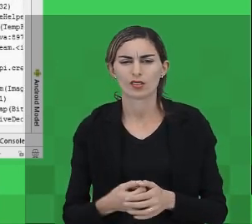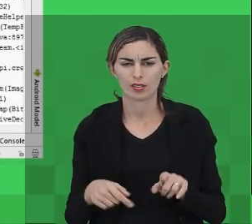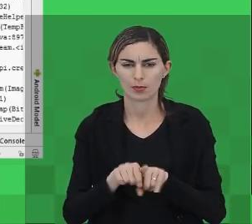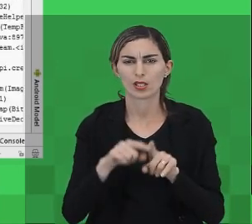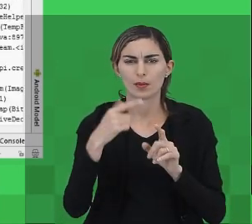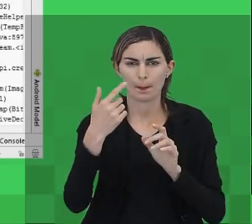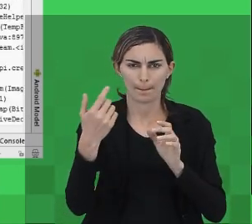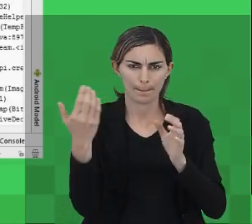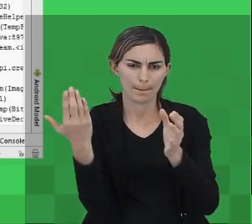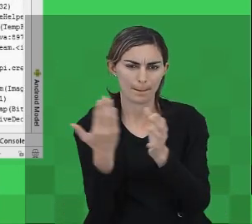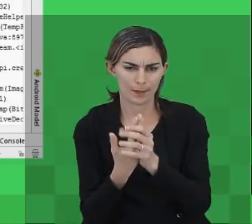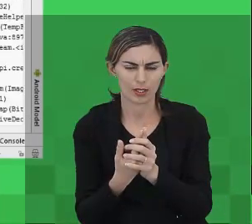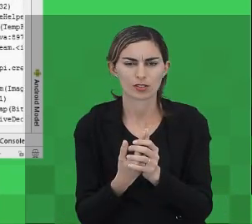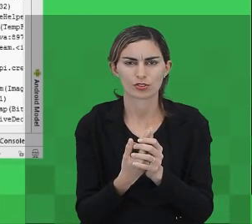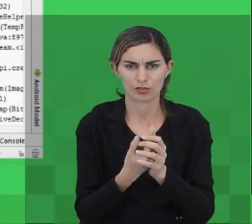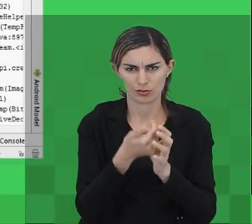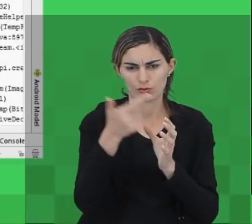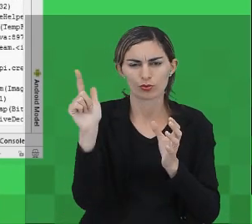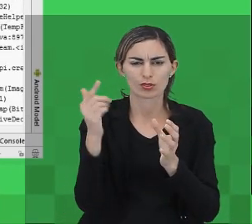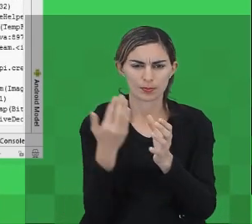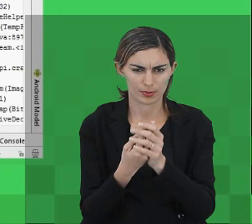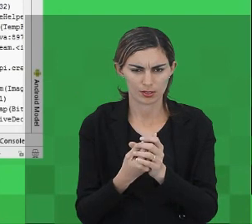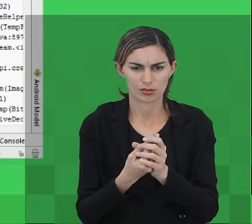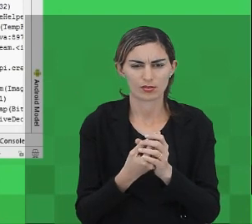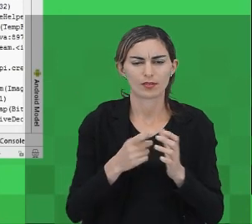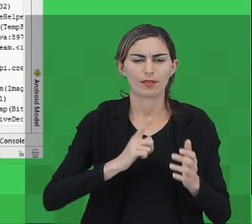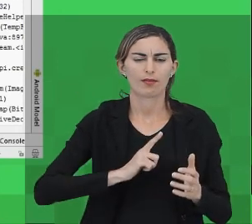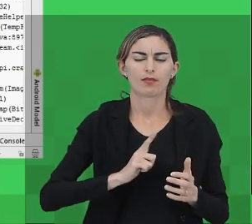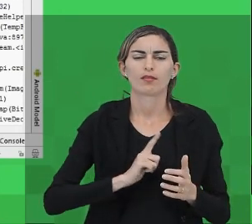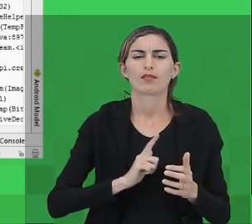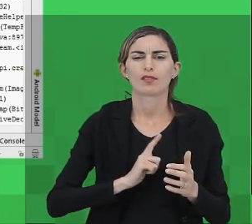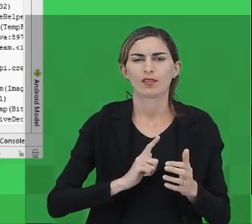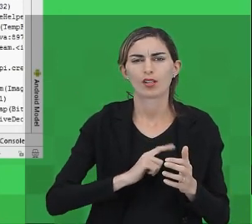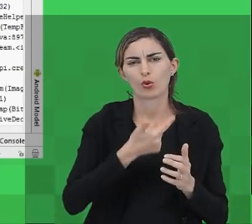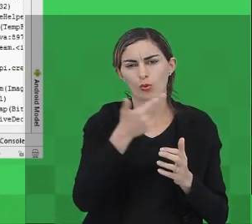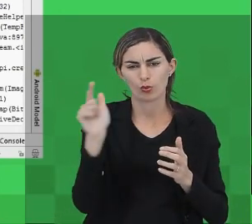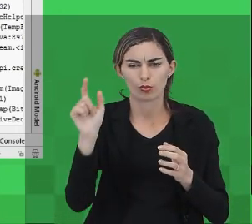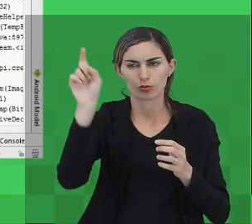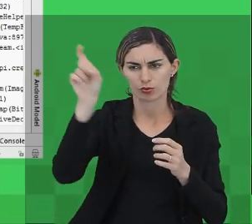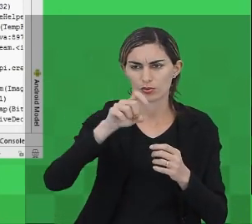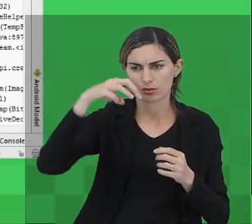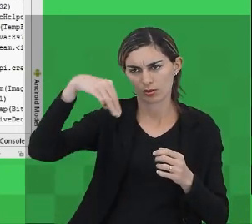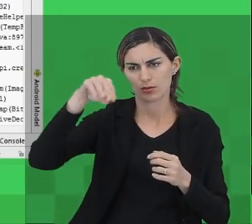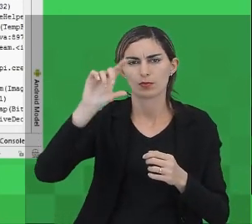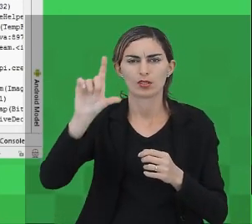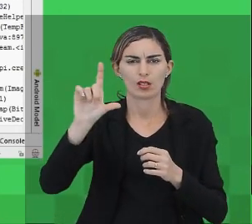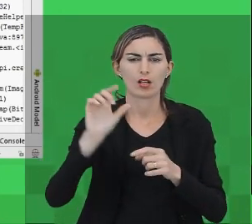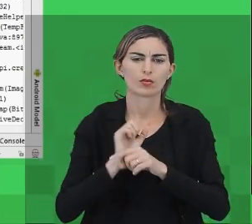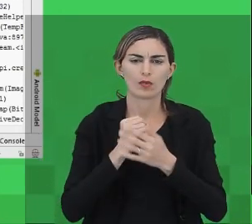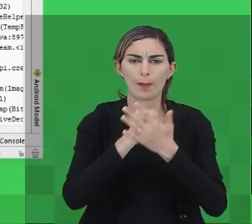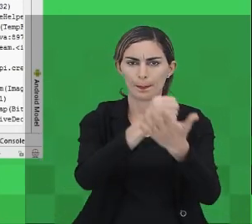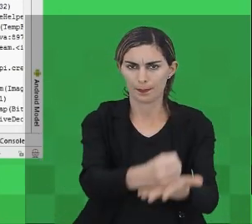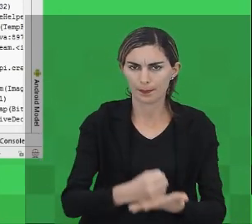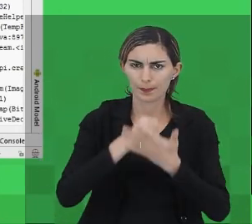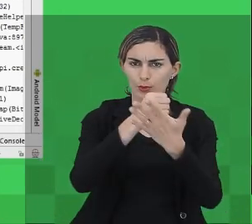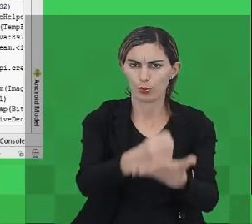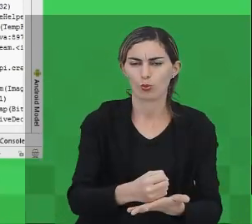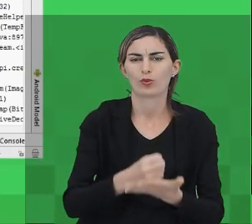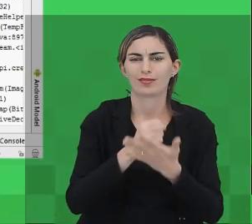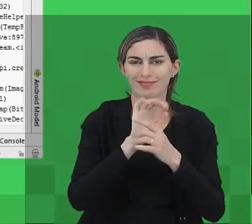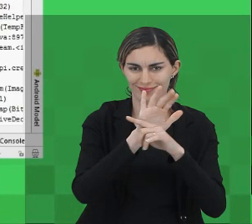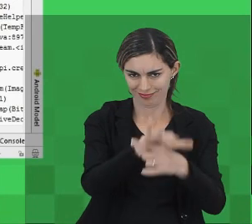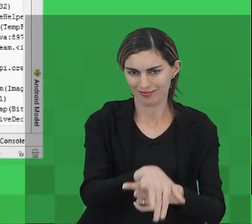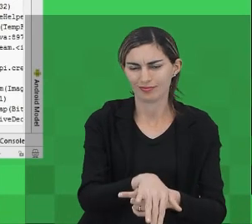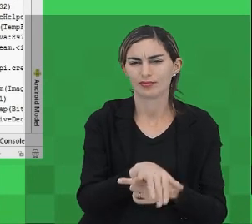Em Values, na pasta Values, você vai ter alguns outros XMLs de